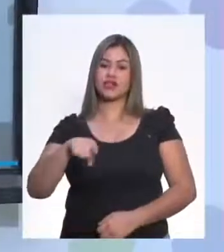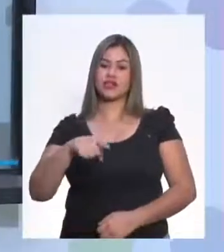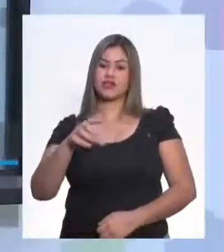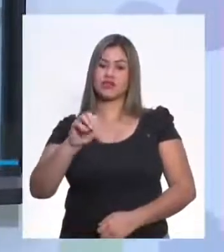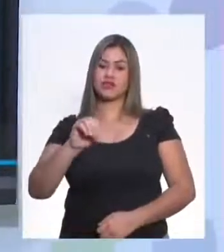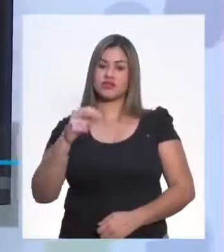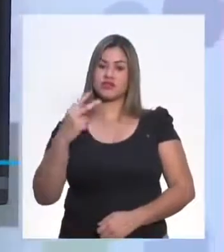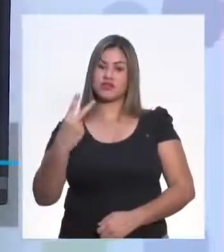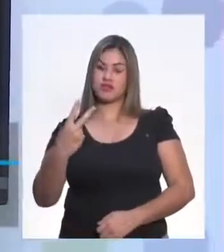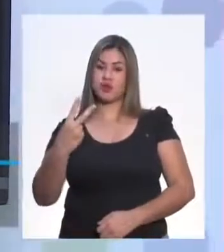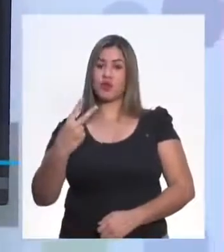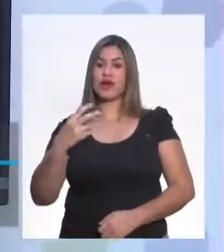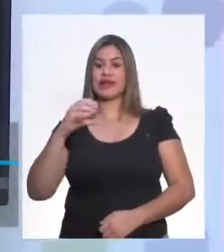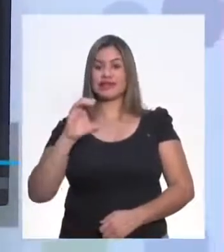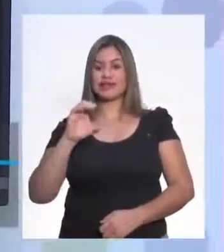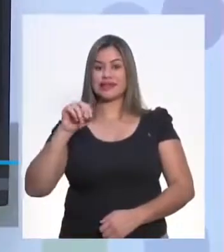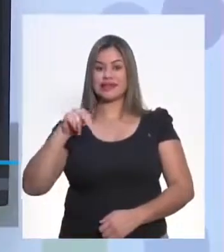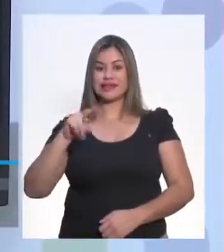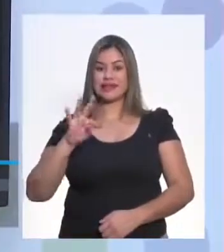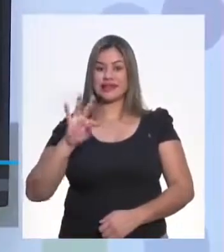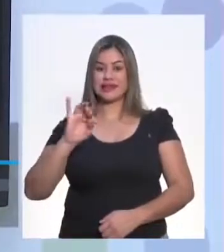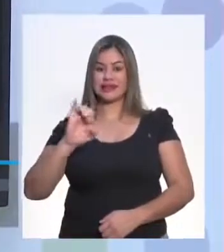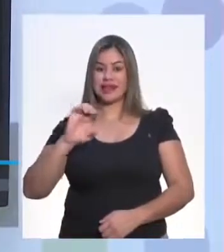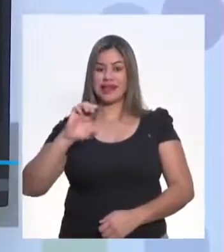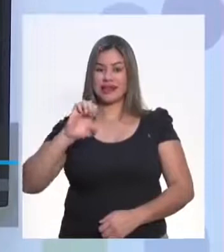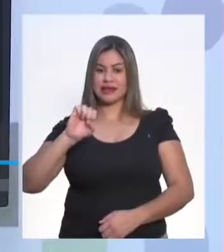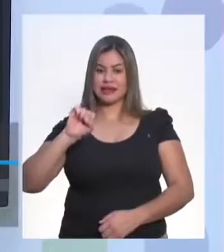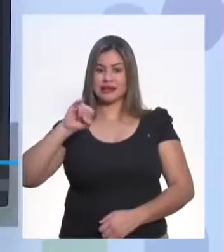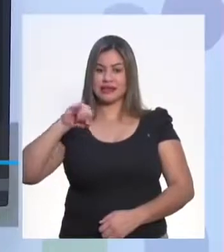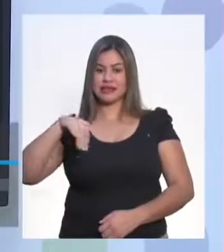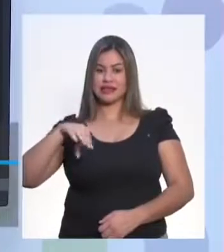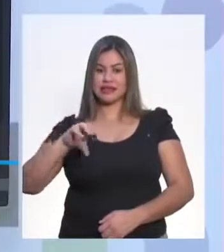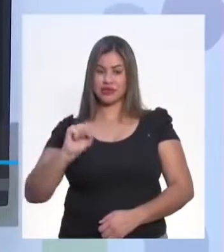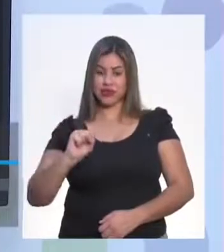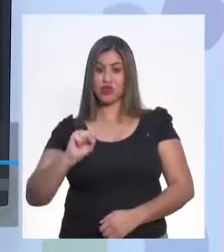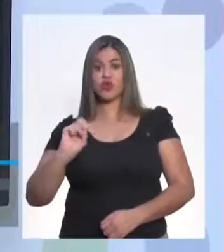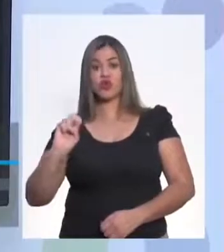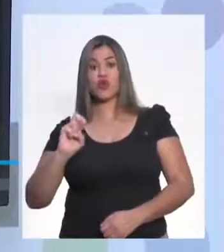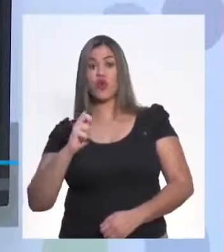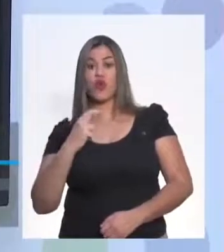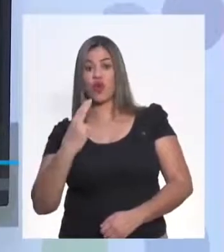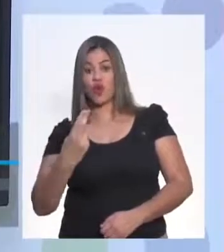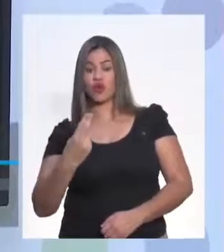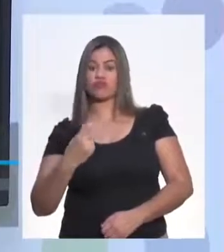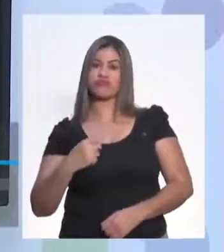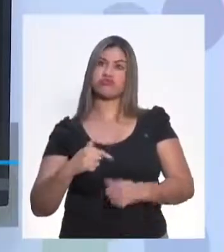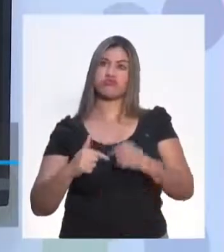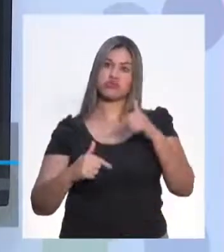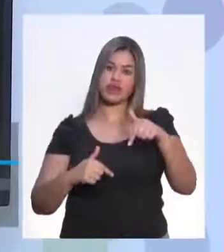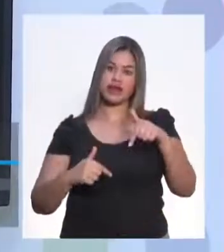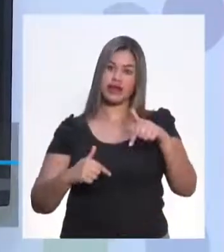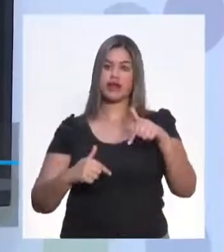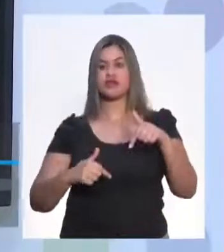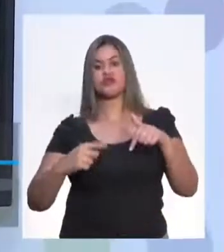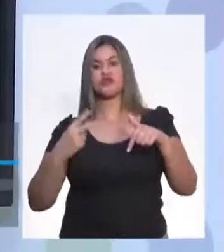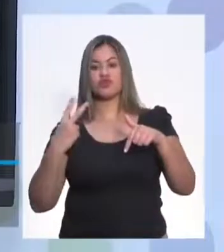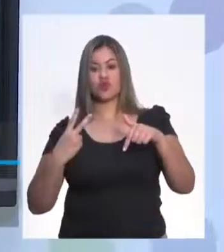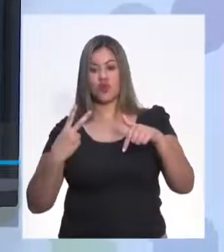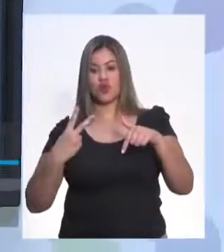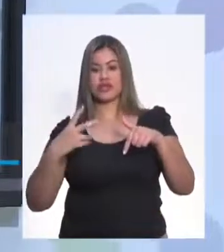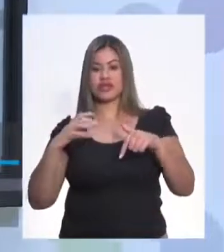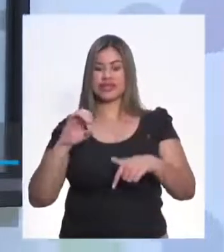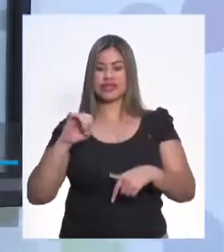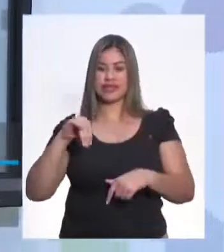702 centésimos é o que está escrito aqui, ou 7 inteiros e 2 centésimos. Então, eu vou usar